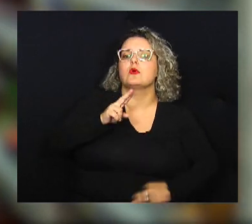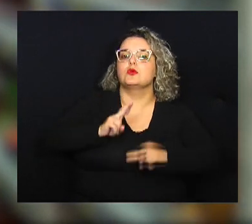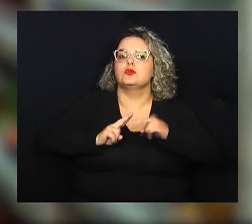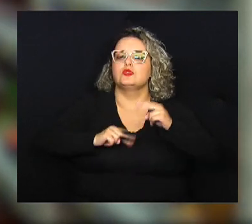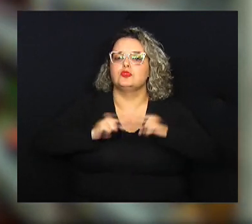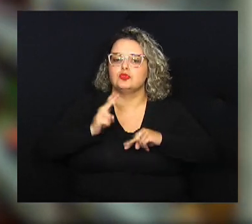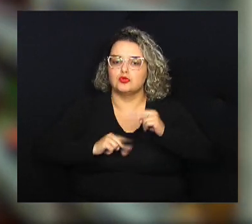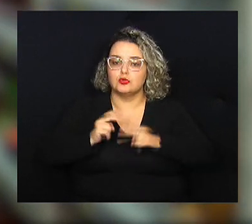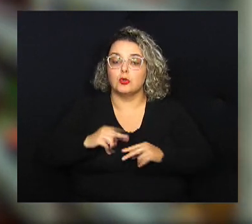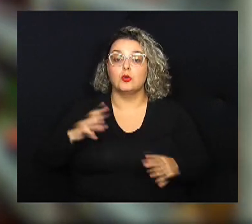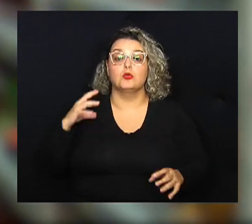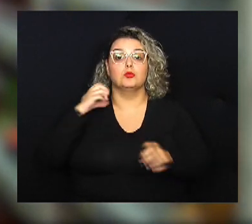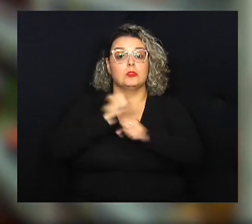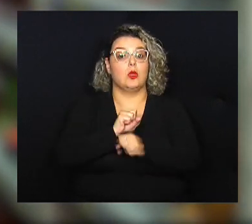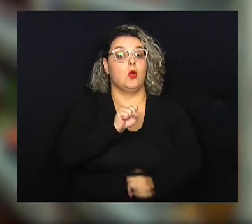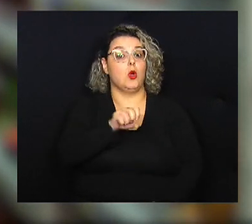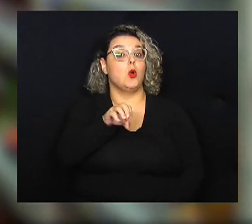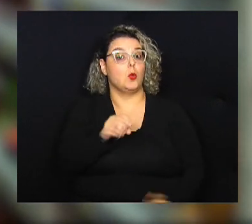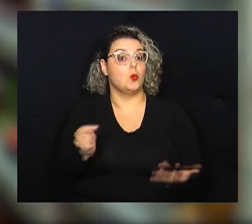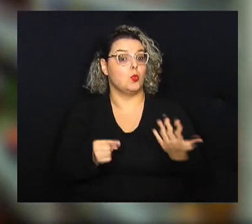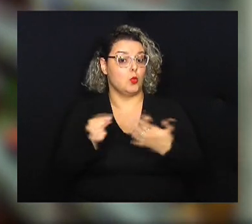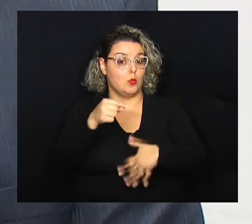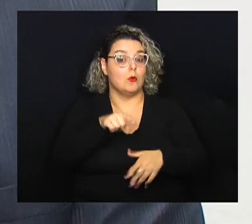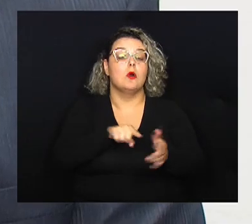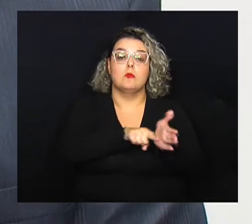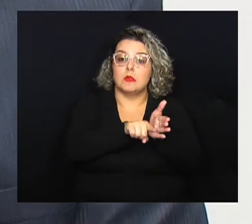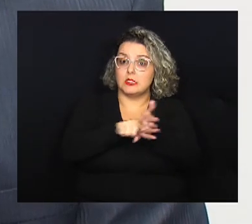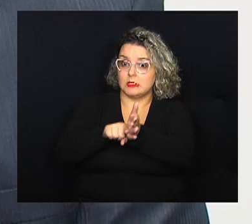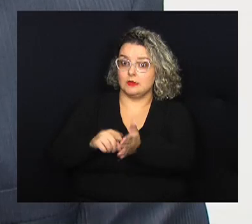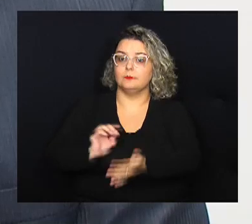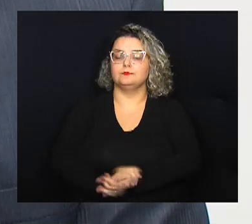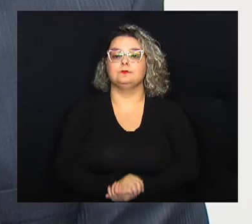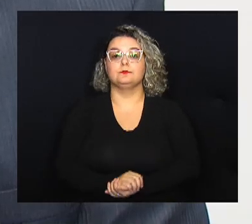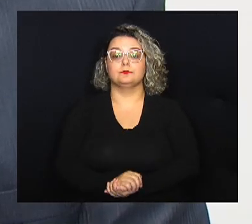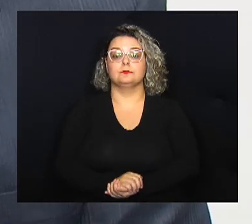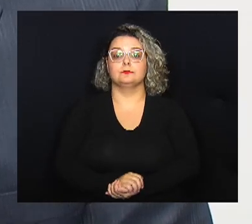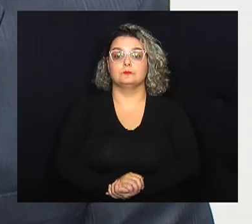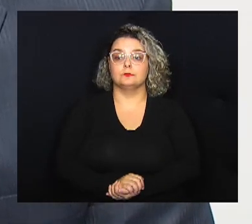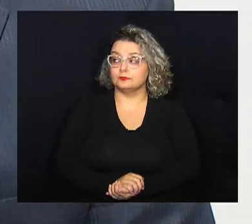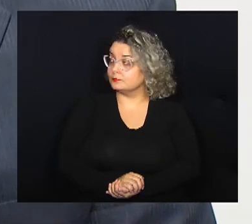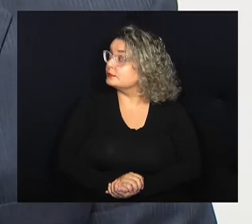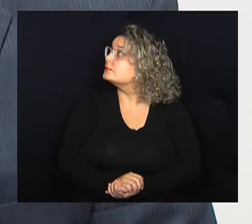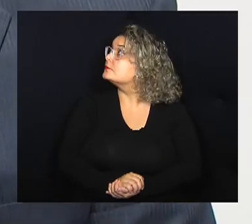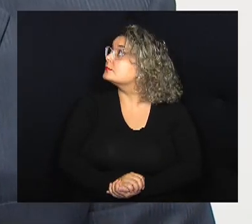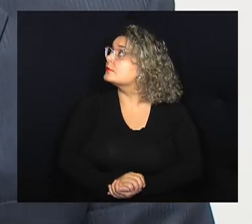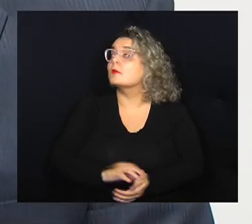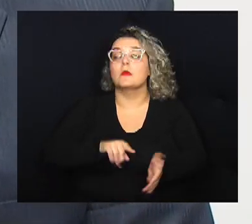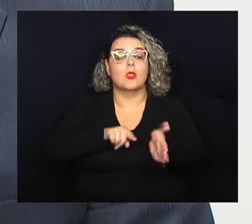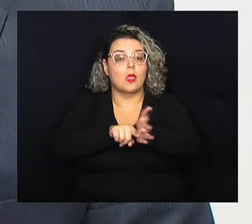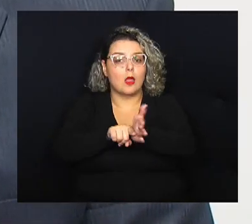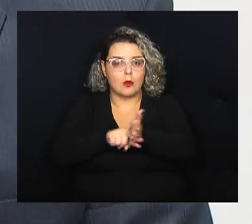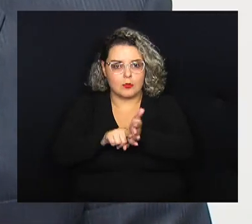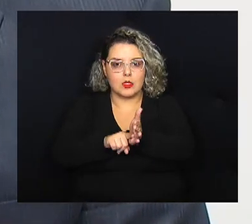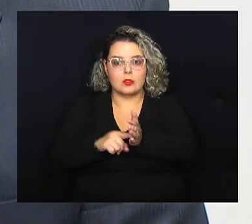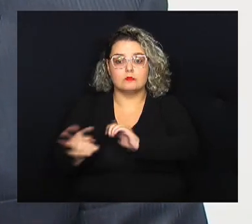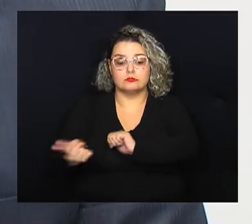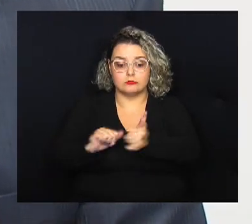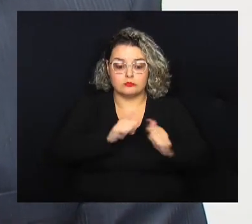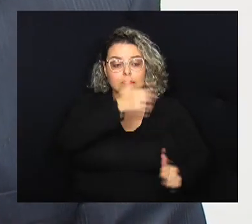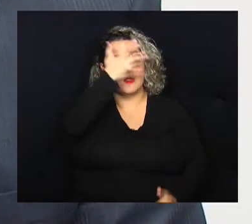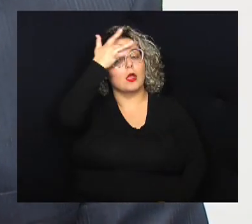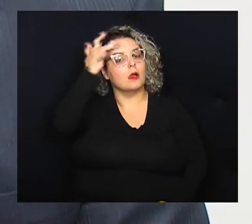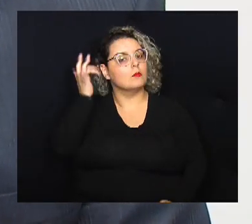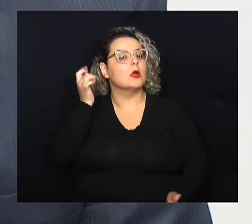total, 80 itens foram pesquisados. A pesquisa acaba sendo uma aliada do consumidor,